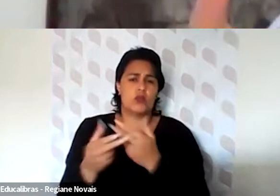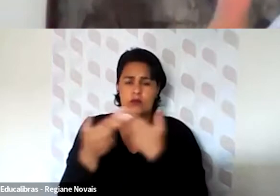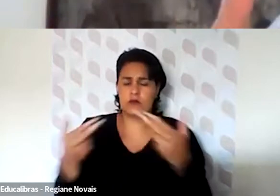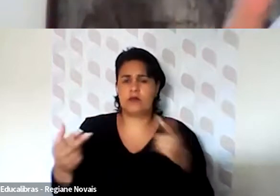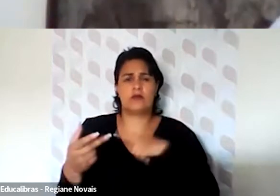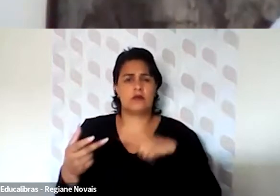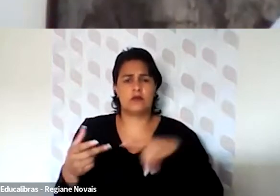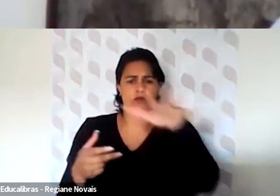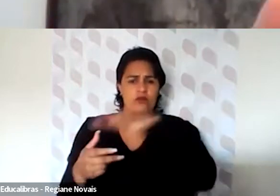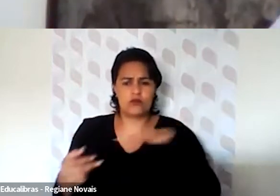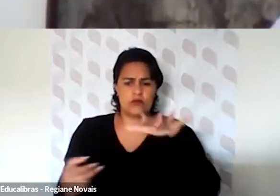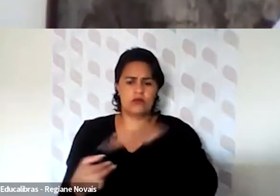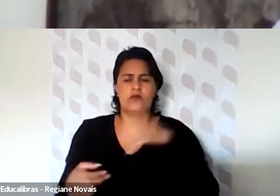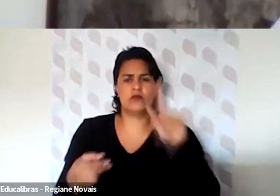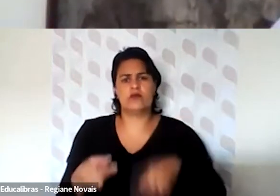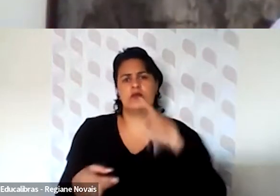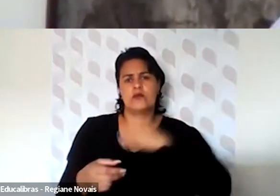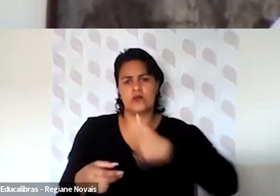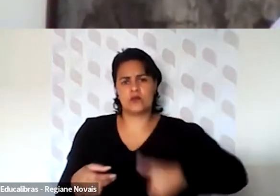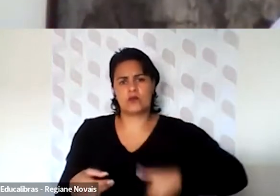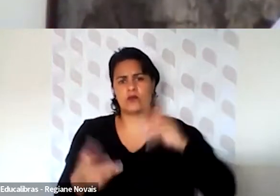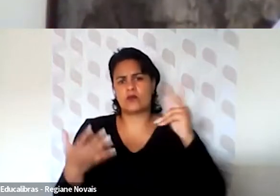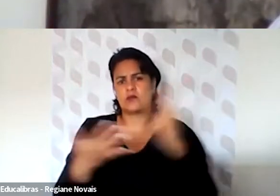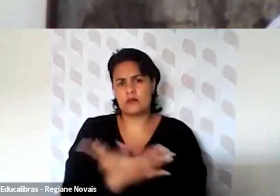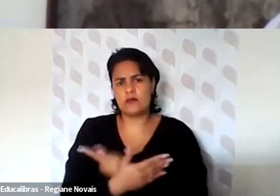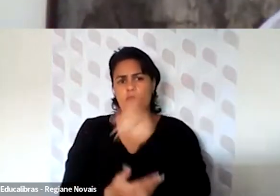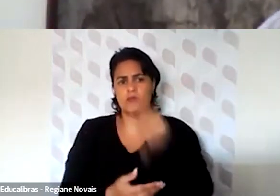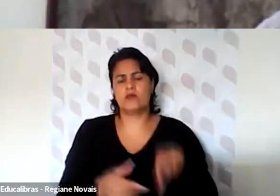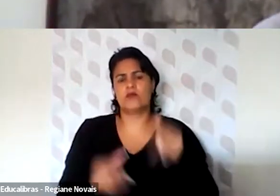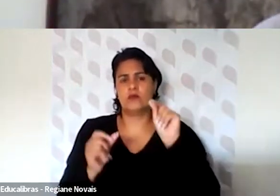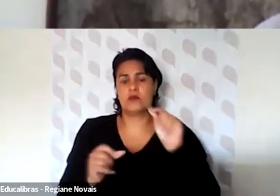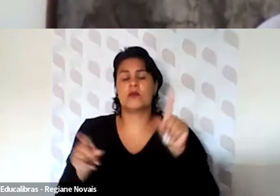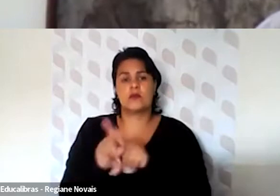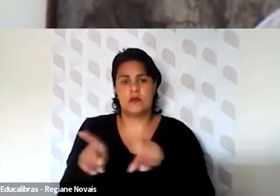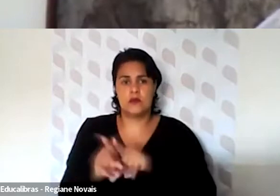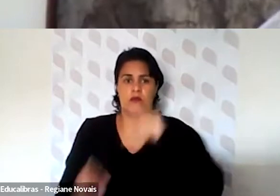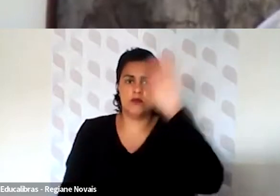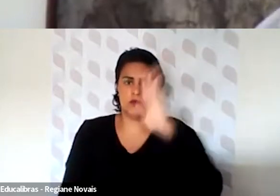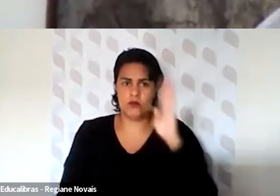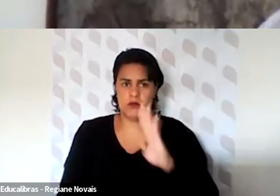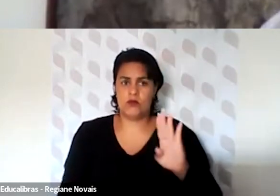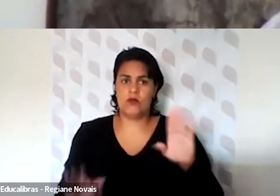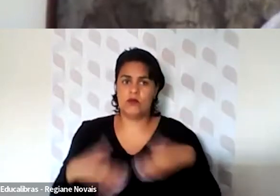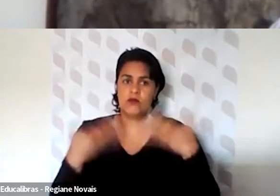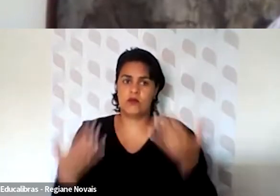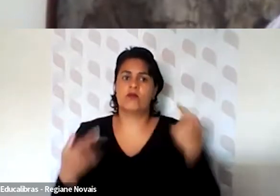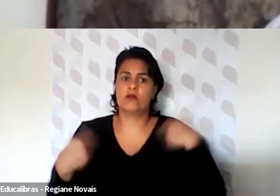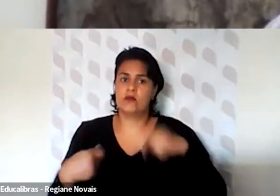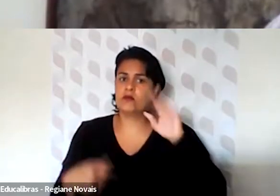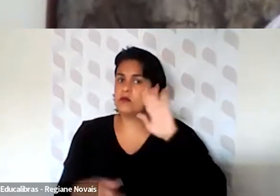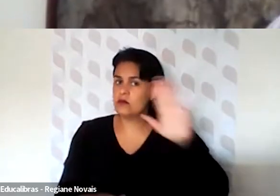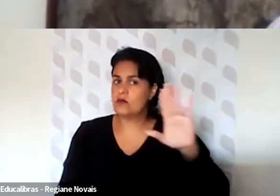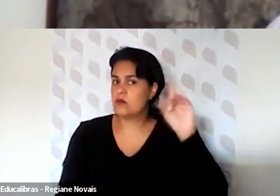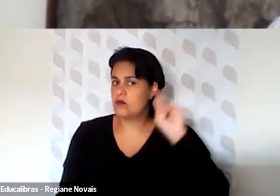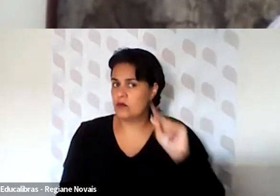ordem internacional, na discussão que emerge desse novo momento do mundo, mas também no Brasil. Então, a primeira questão é, toda essa